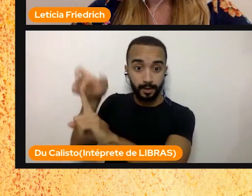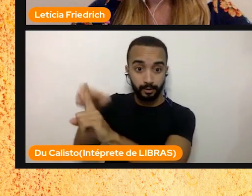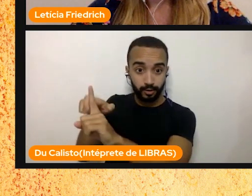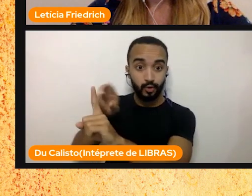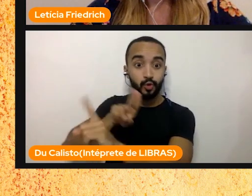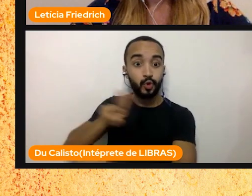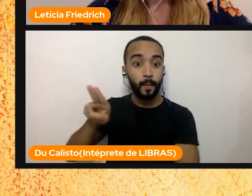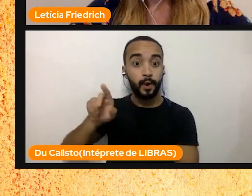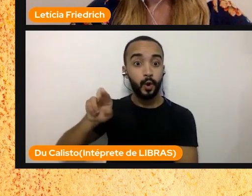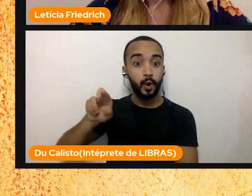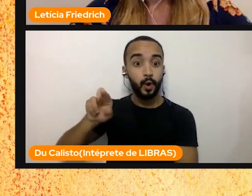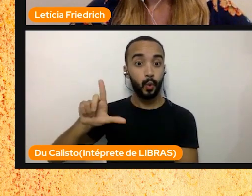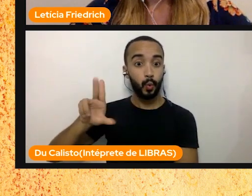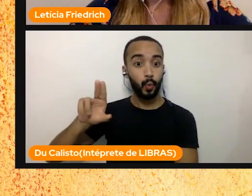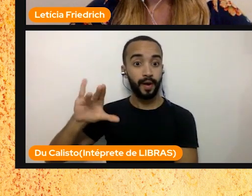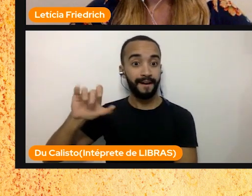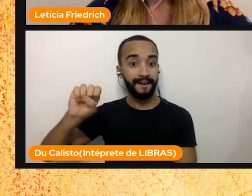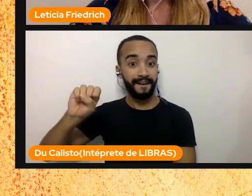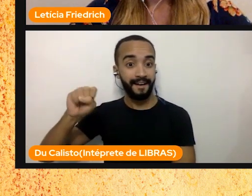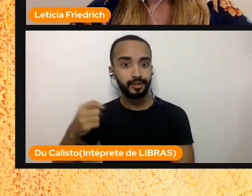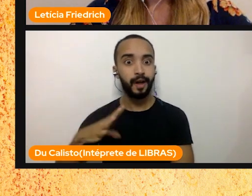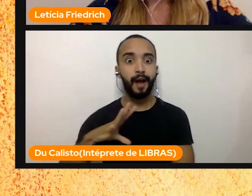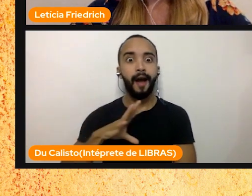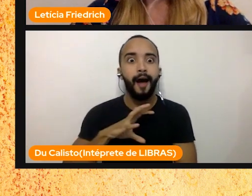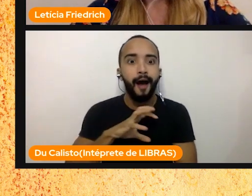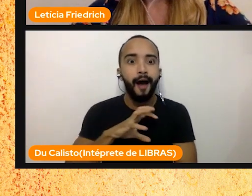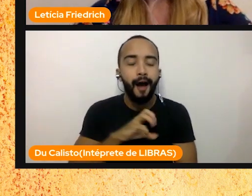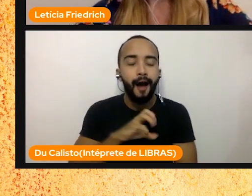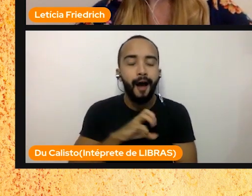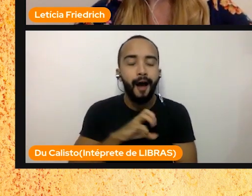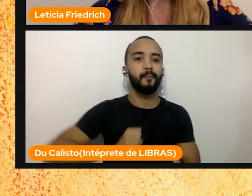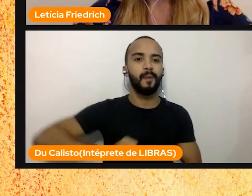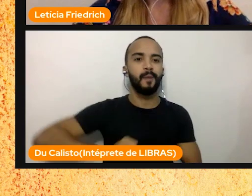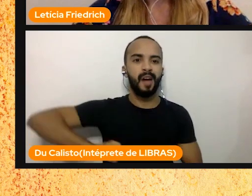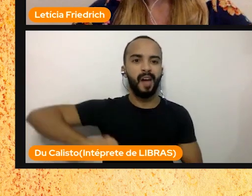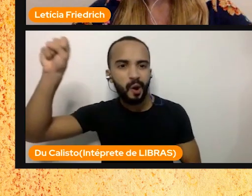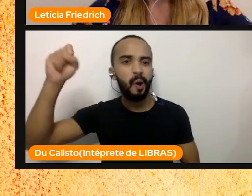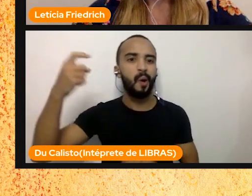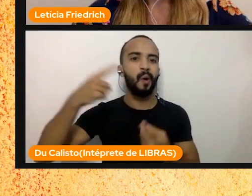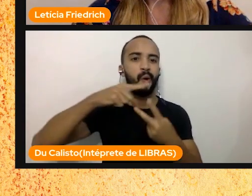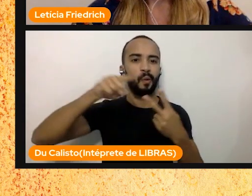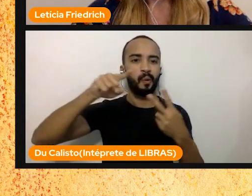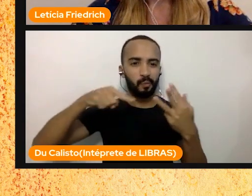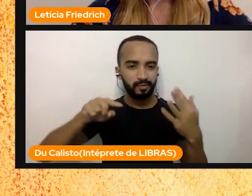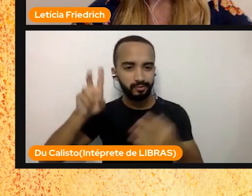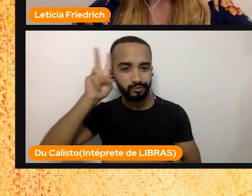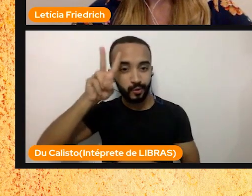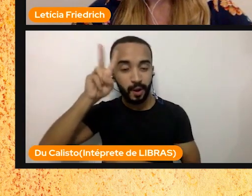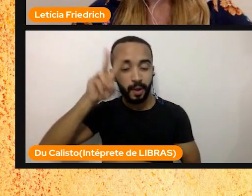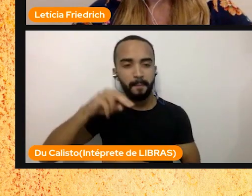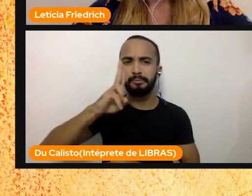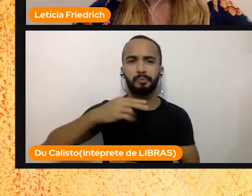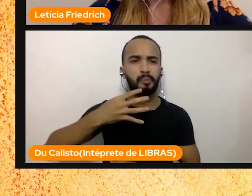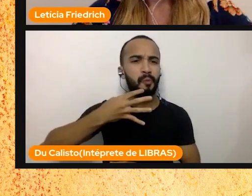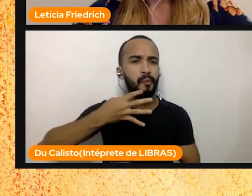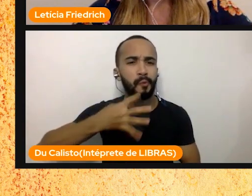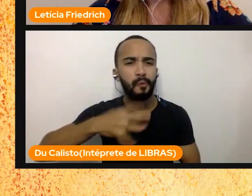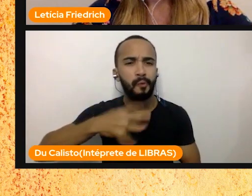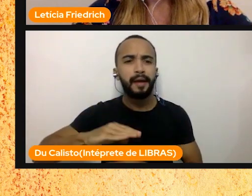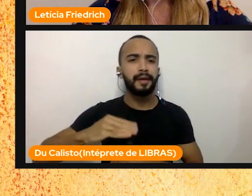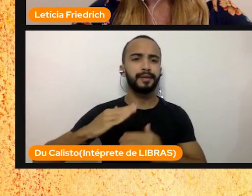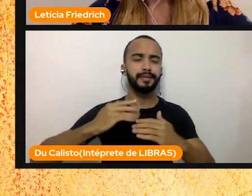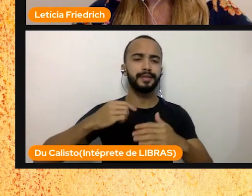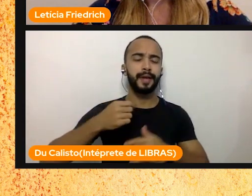Wars, é fã de Marvel, dos super-heróis da DC, tudo, mas não conhece as lendas, ele nunca ouviu falar do Curupira, ele não conhece a Cuca, e